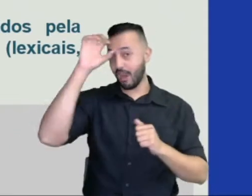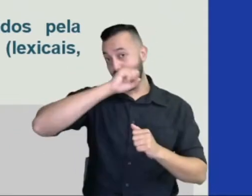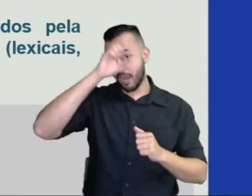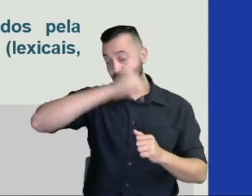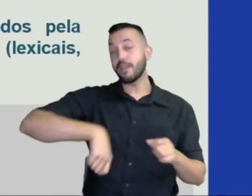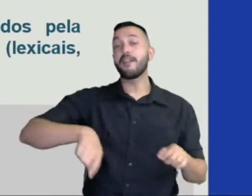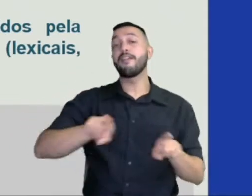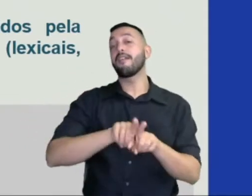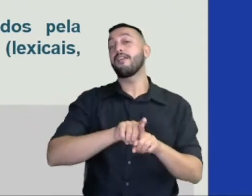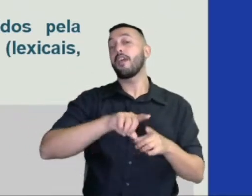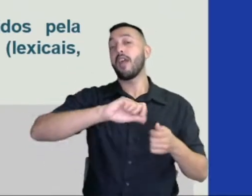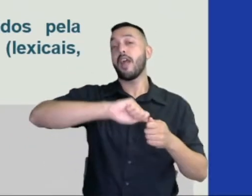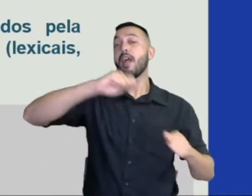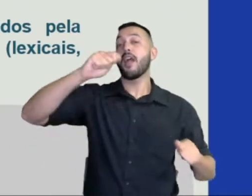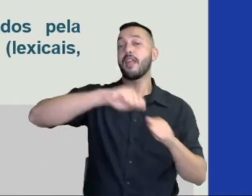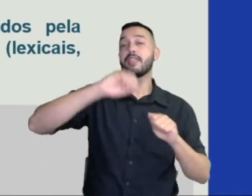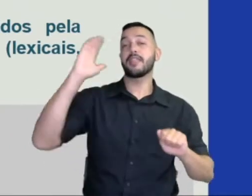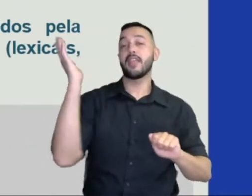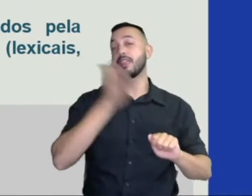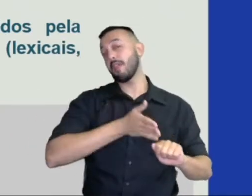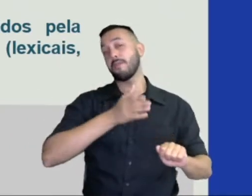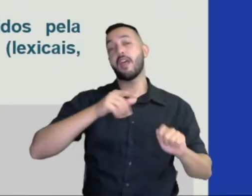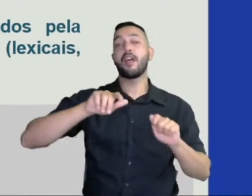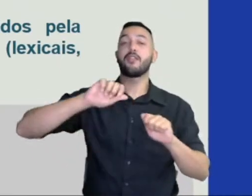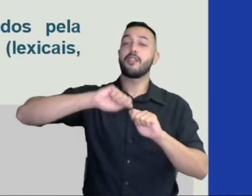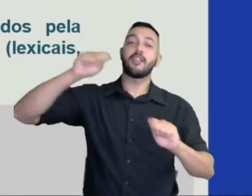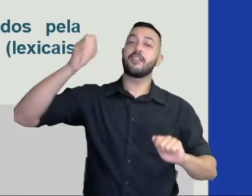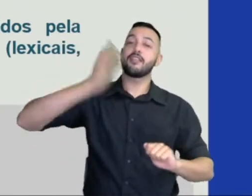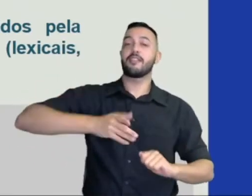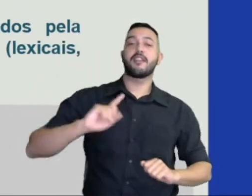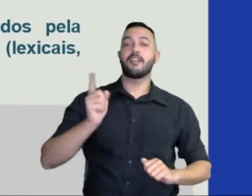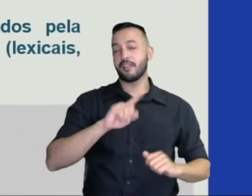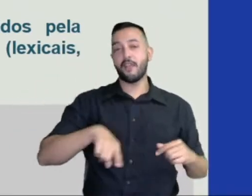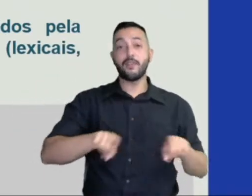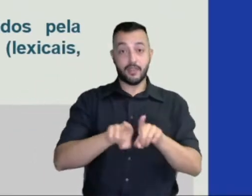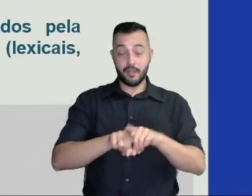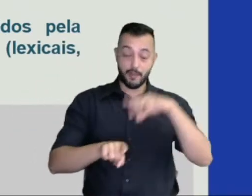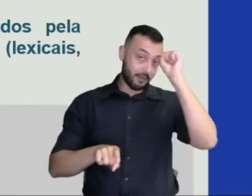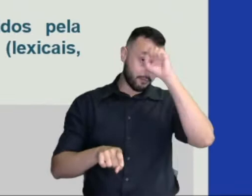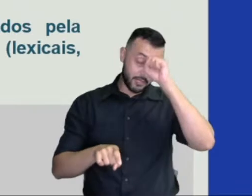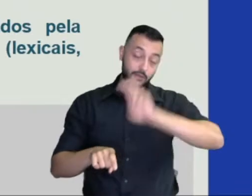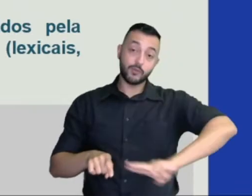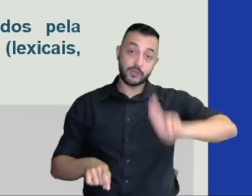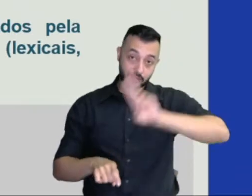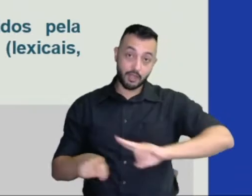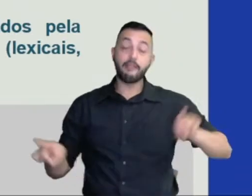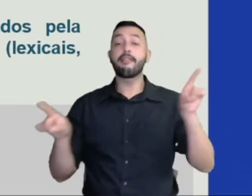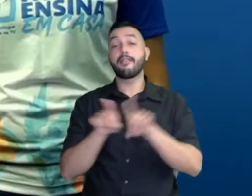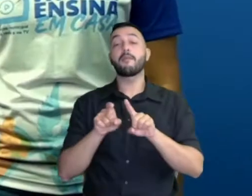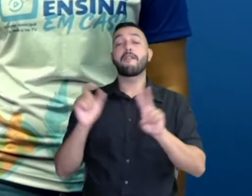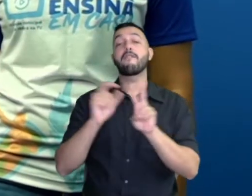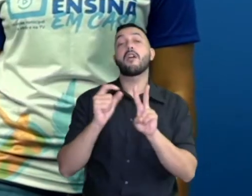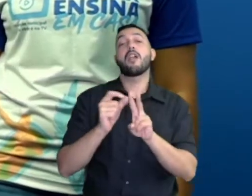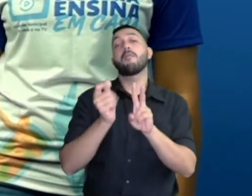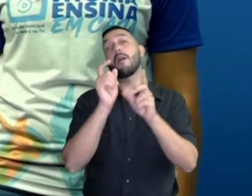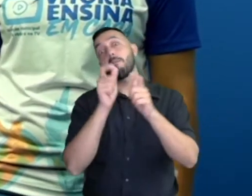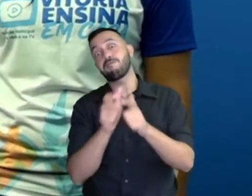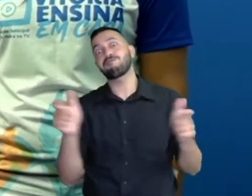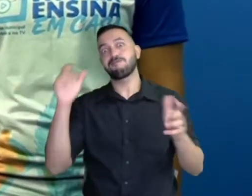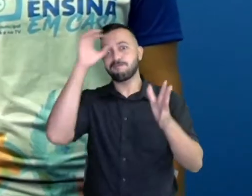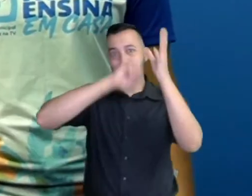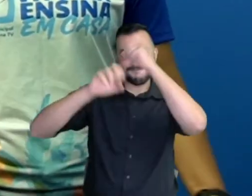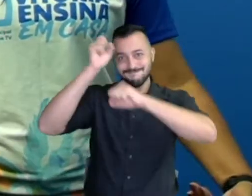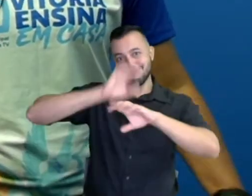entre artigos determinados e indeterminados, aprender a utilizá-los e aumentar o nosso vocabulário em língua